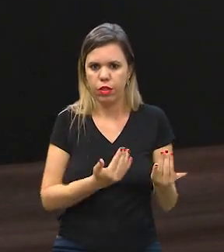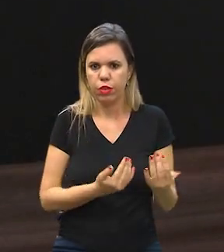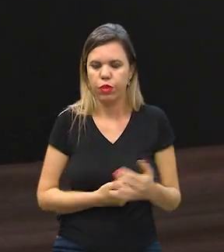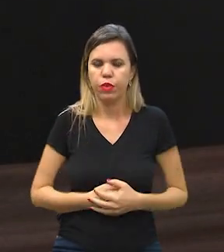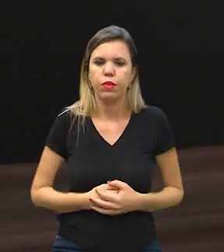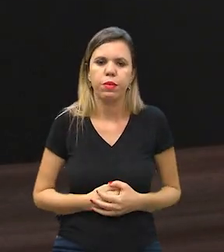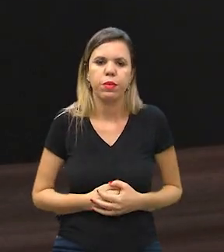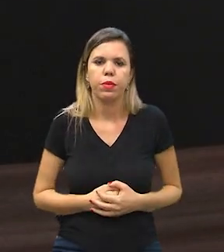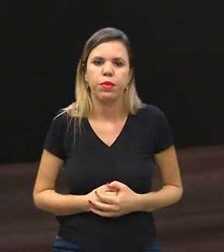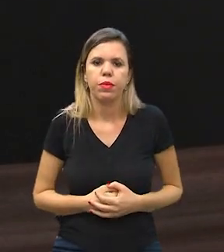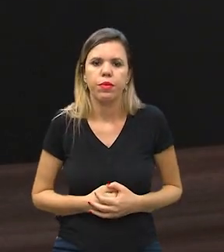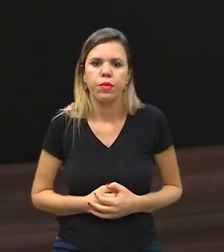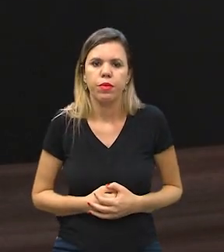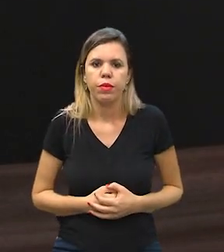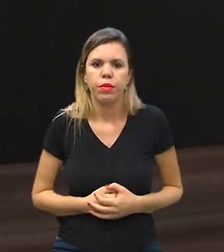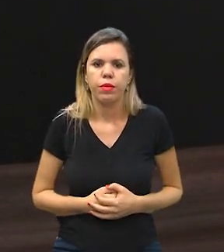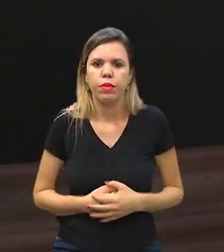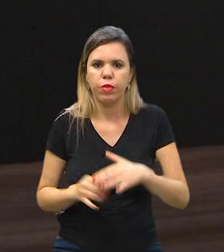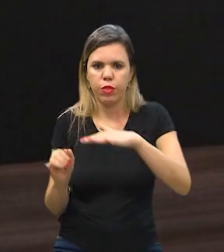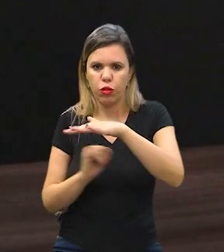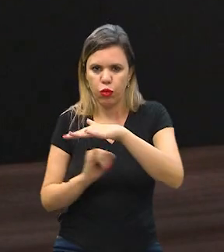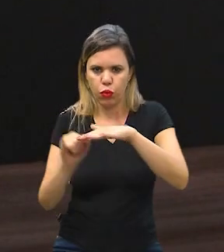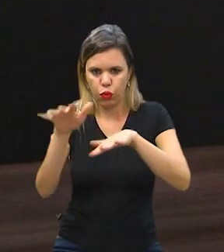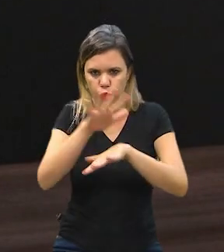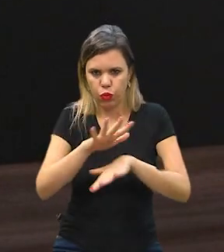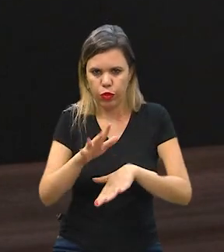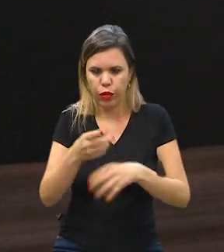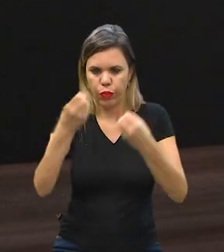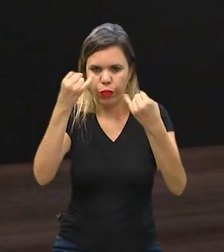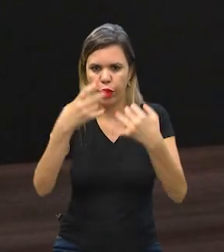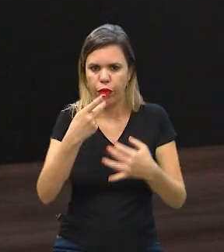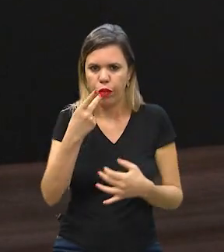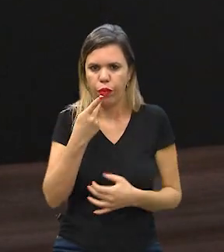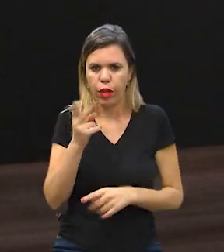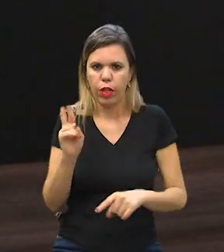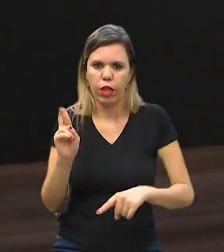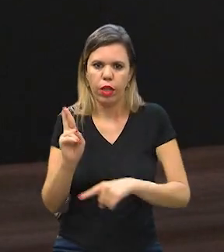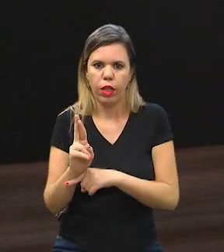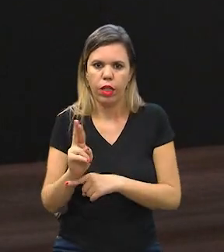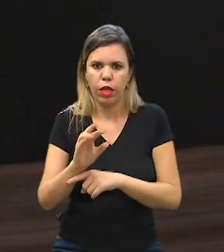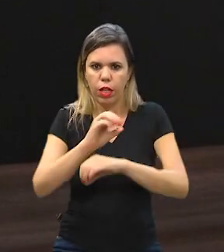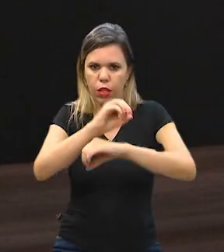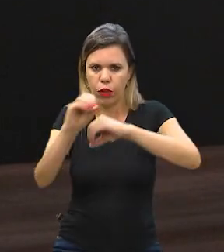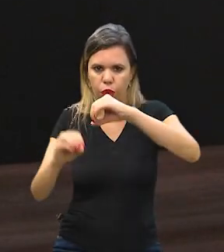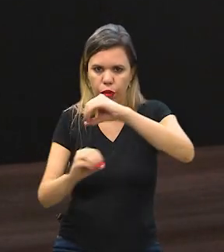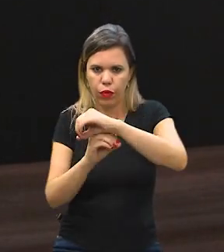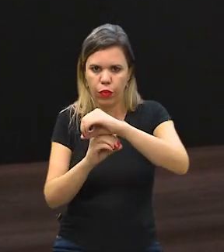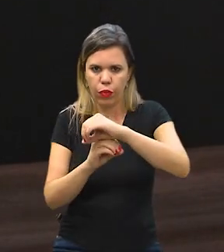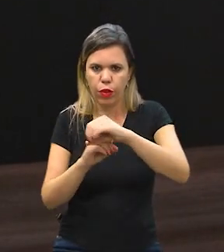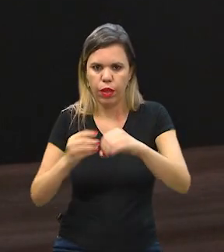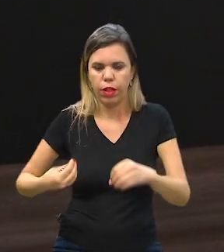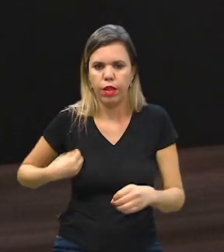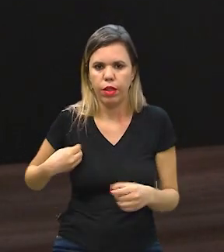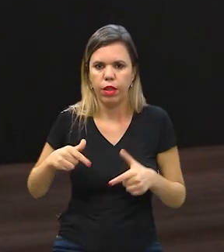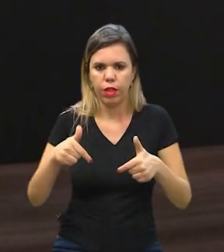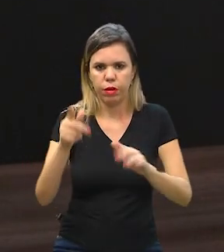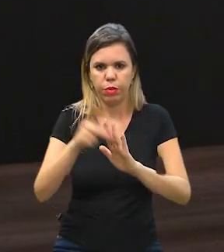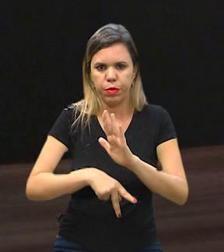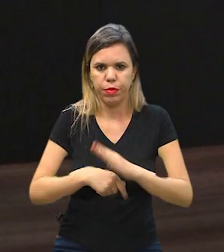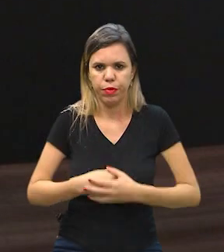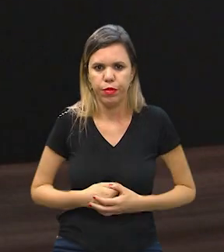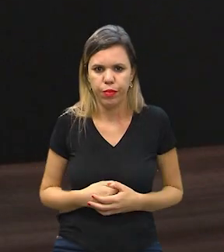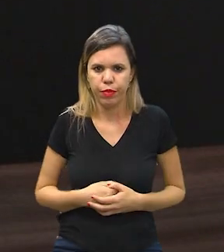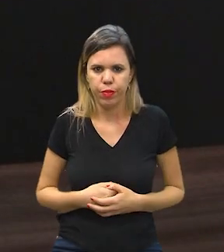na juventude. Aí no terceiro setor a gente vai falar com uma representante da FEAC que está à frente